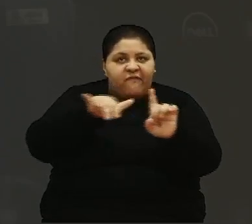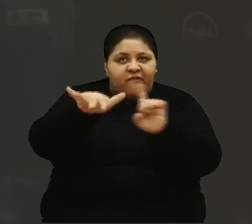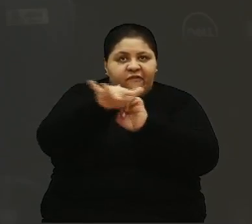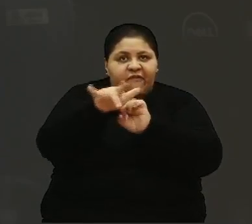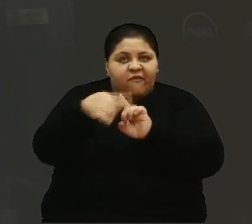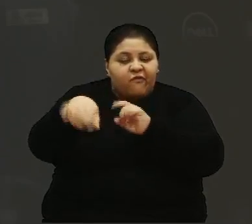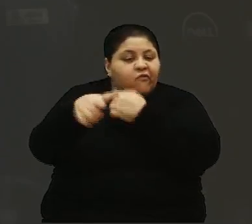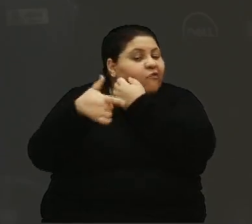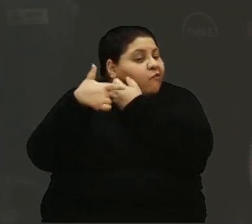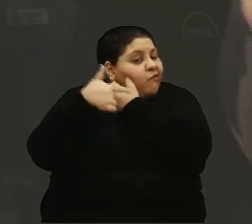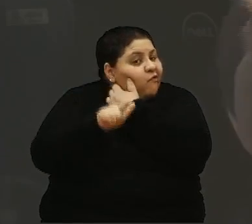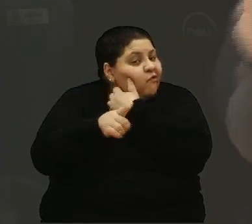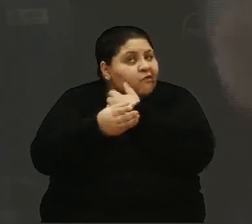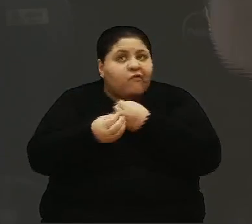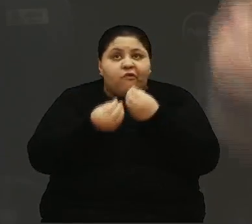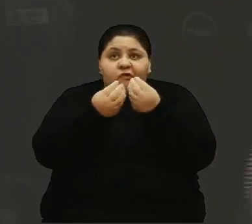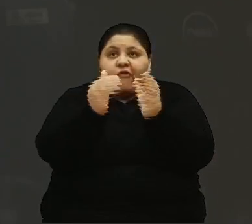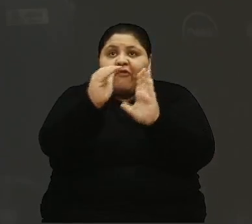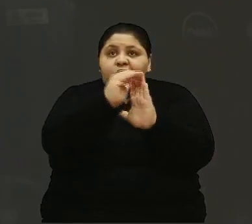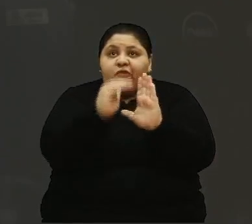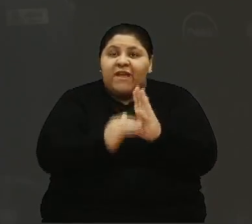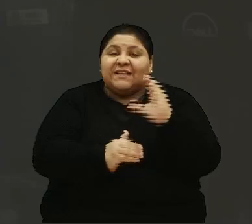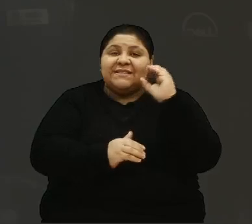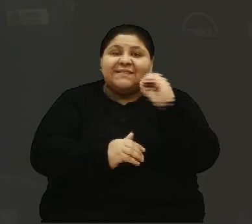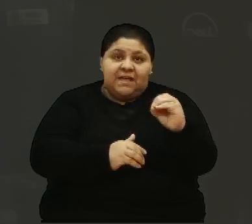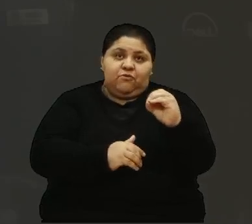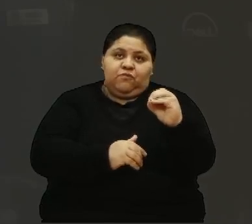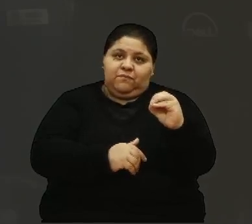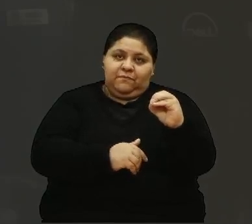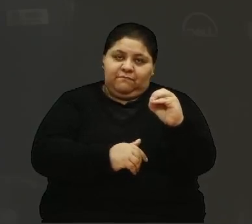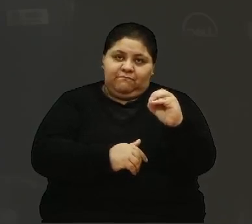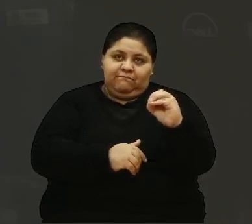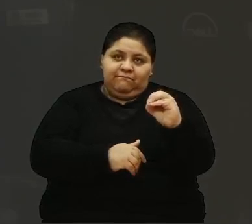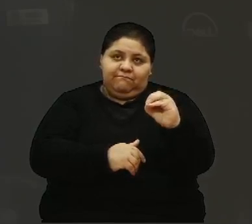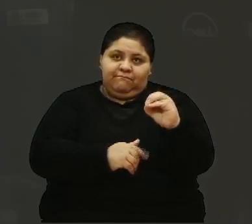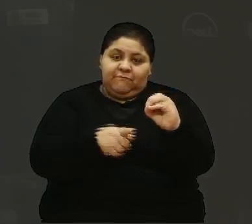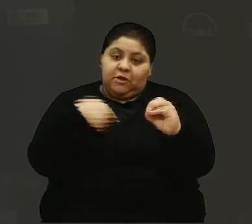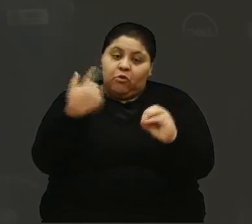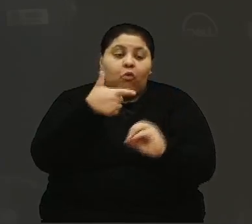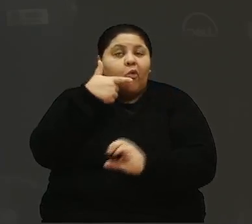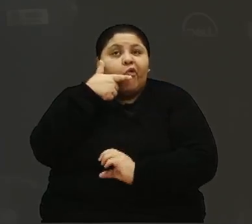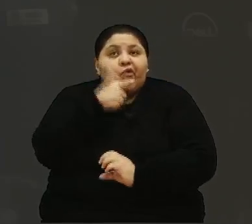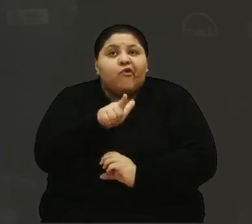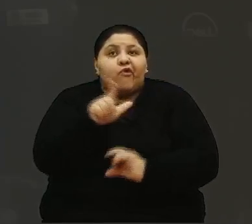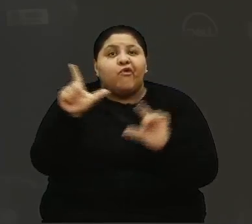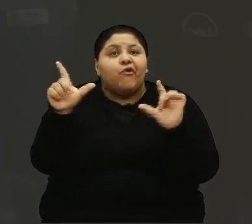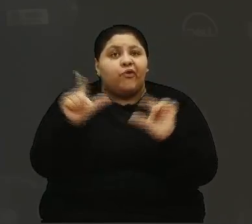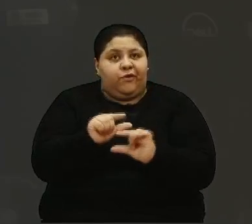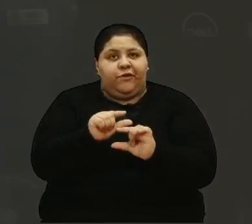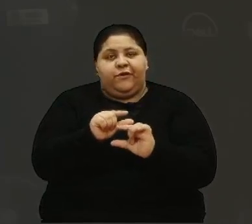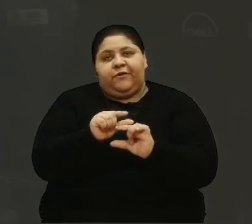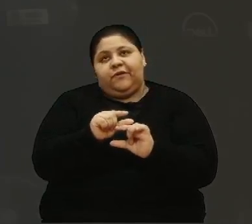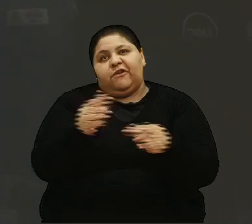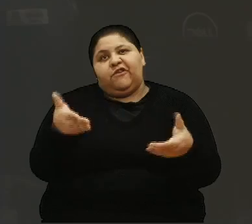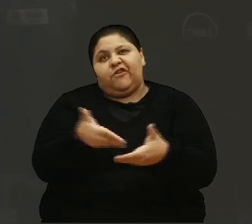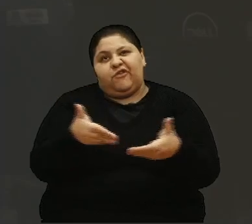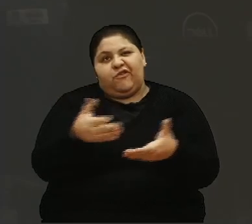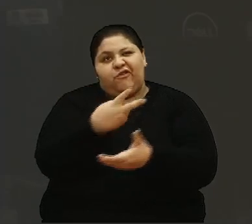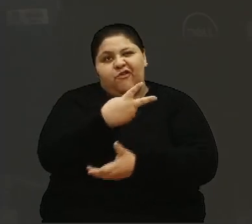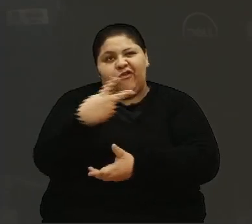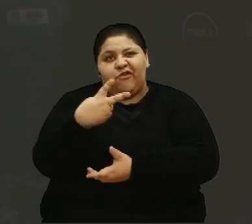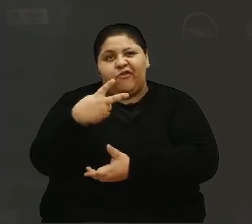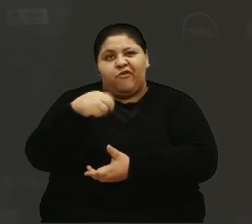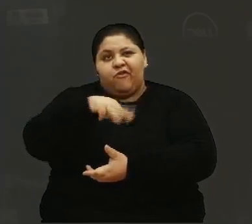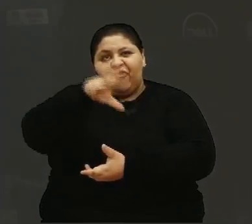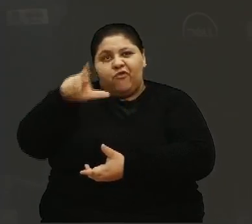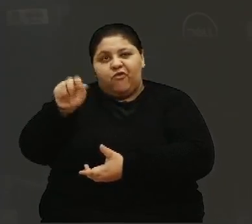nós consigamos levar os programas sociais a zero, vereador Lucas. Que nós consigamos reduzir ainda mais. Agora, dos 22 milhões